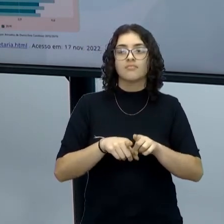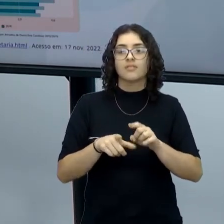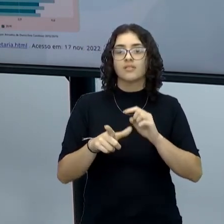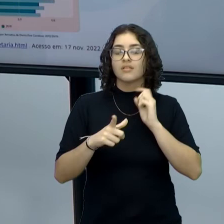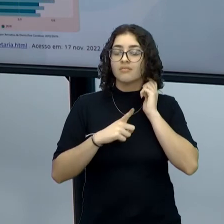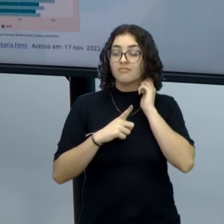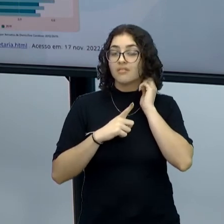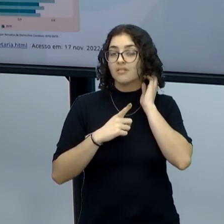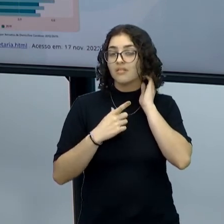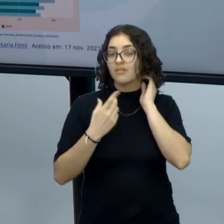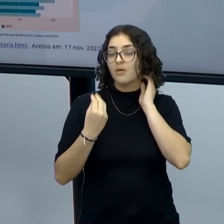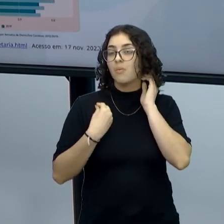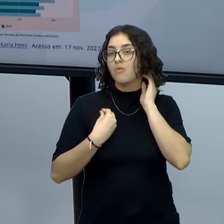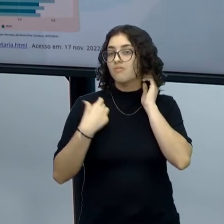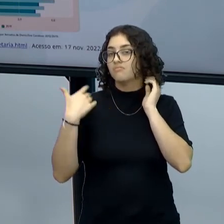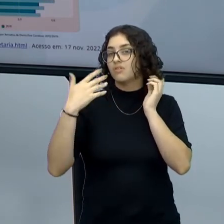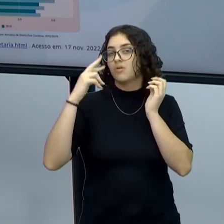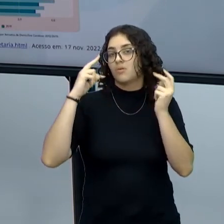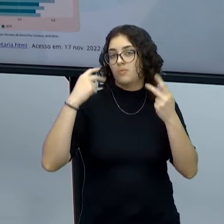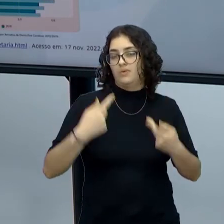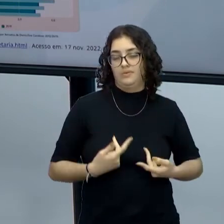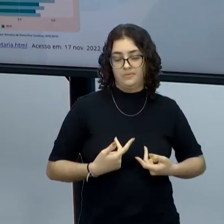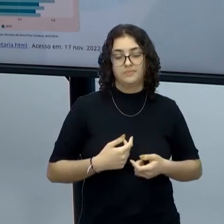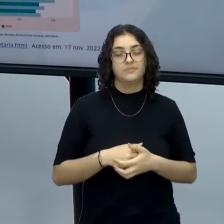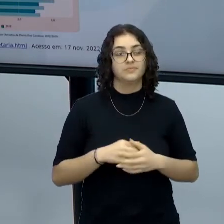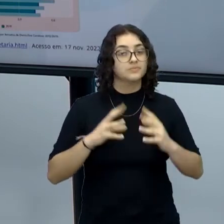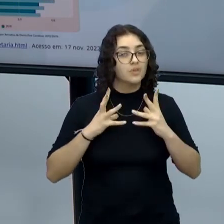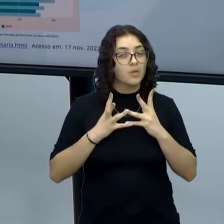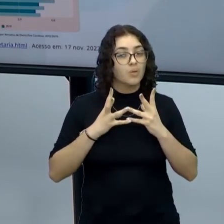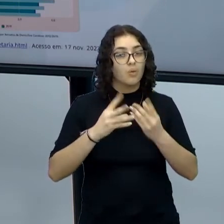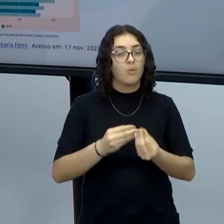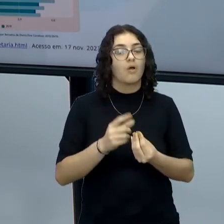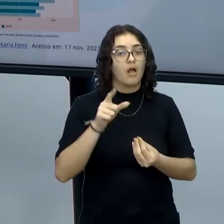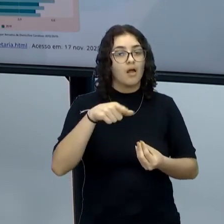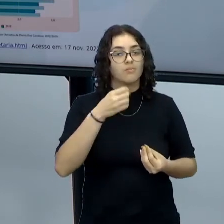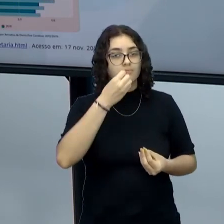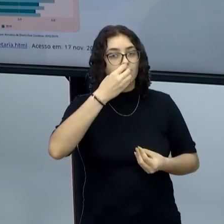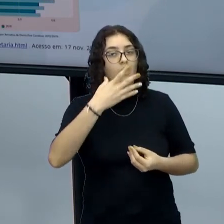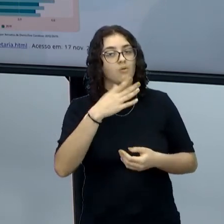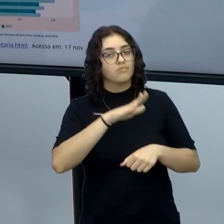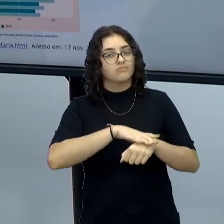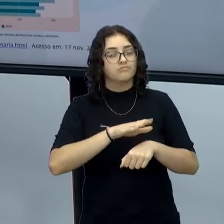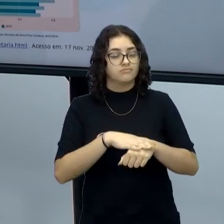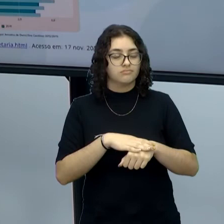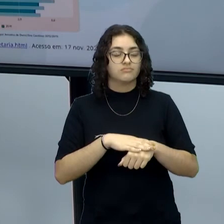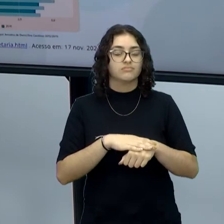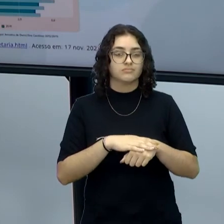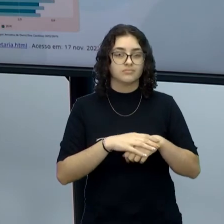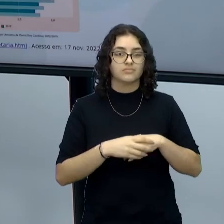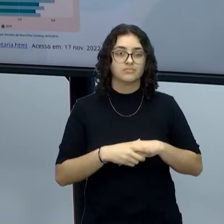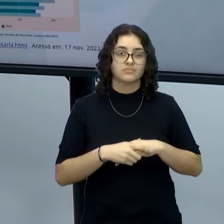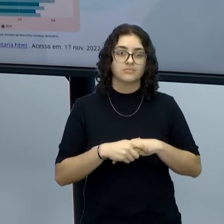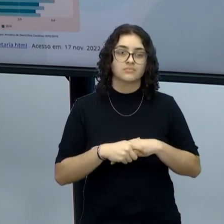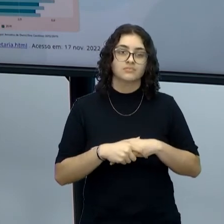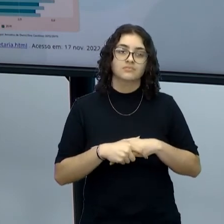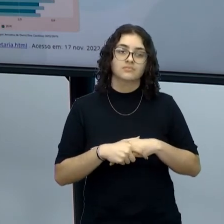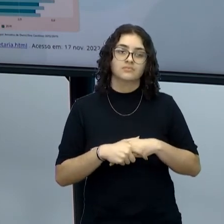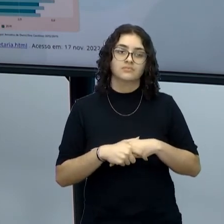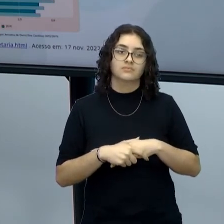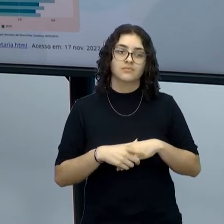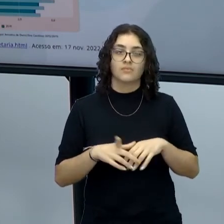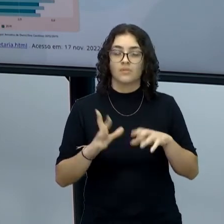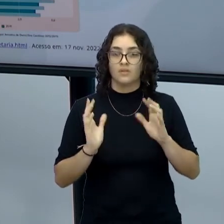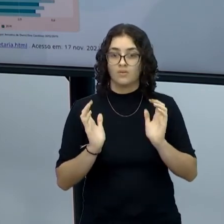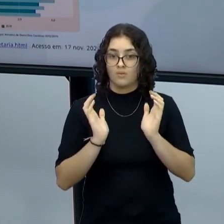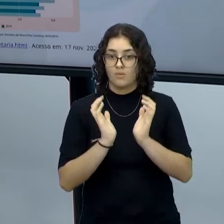que eles deixaram para a humanidade. Então, tudo isso é legal de se fazer também com a Copa